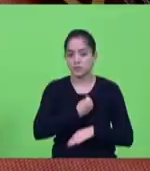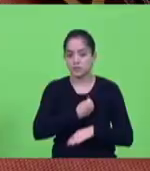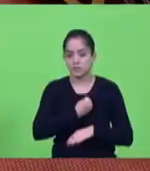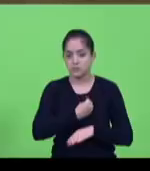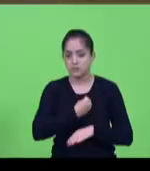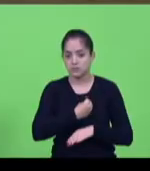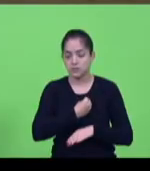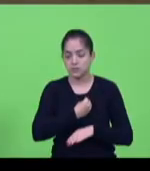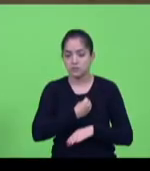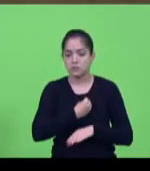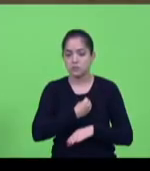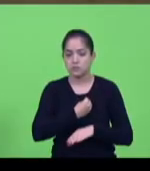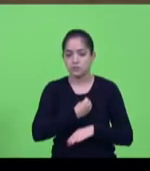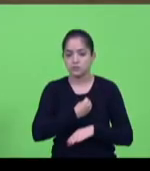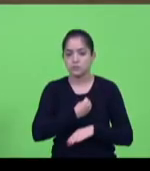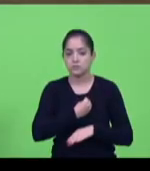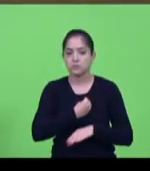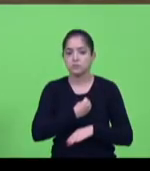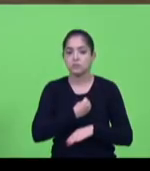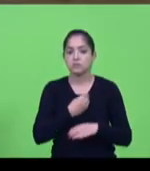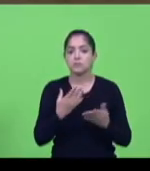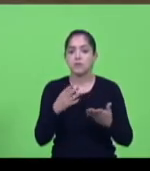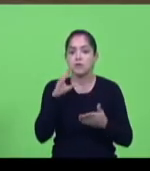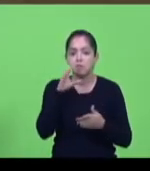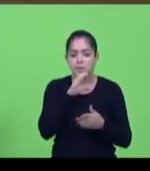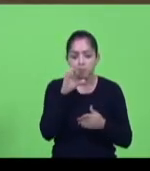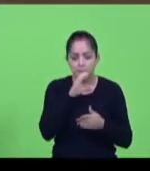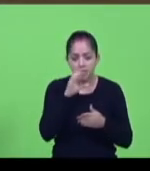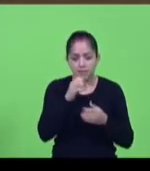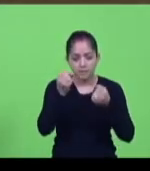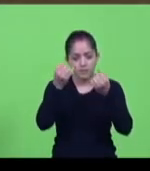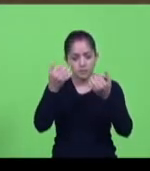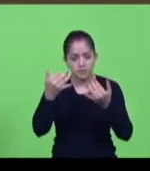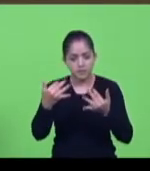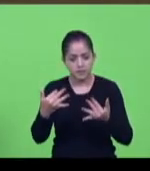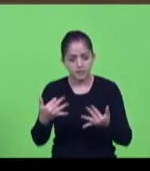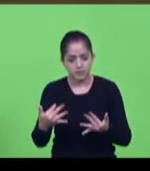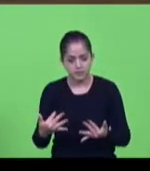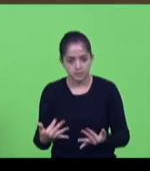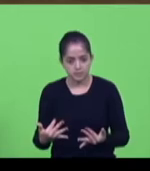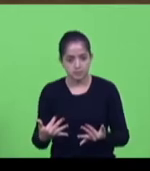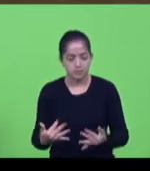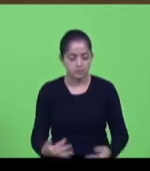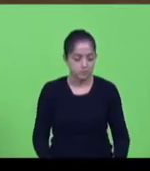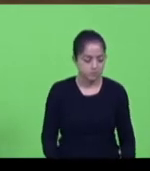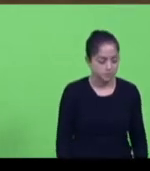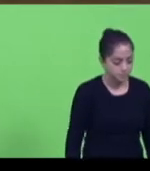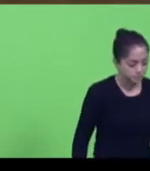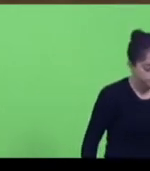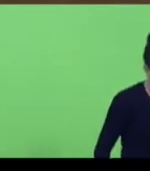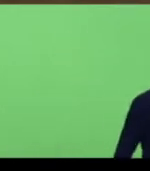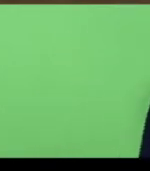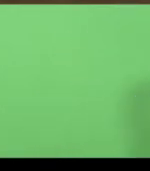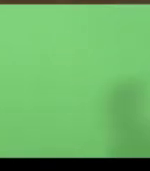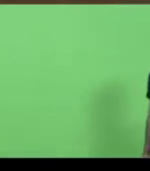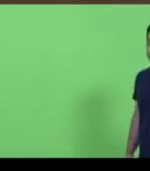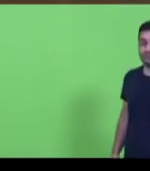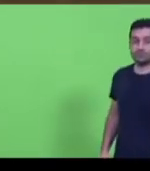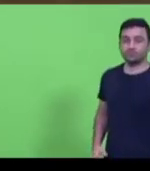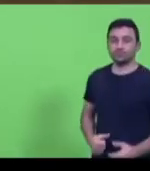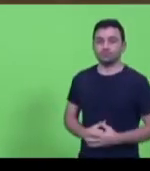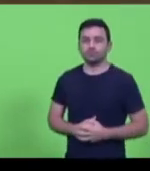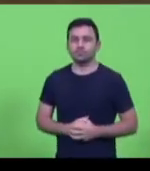menos uma breve explicação. Talvez o deputado Mocelin possa nos ajudar. Só para